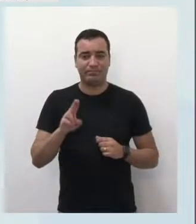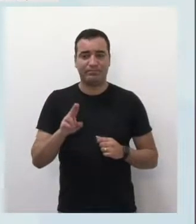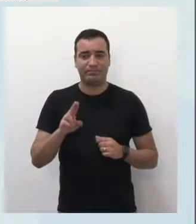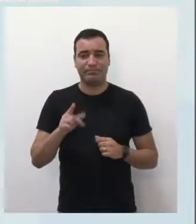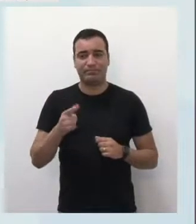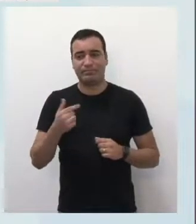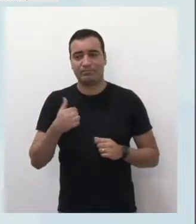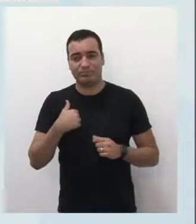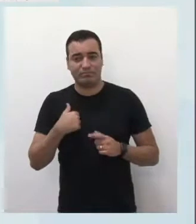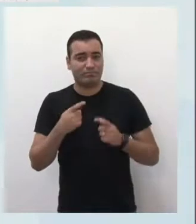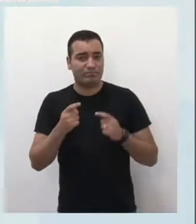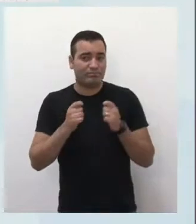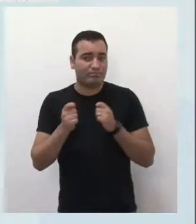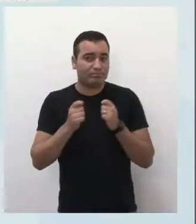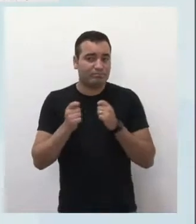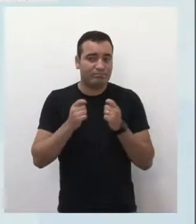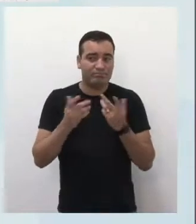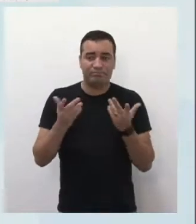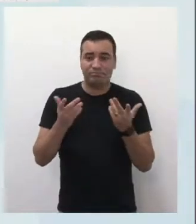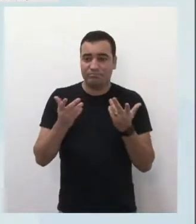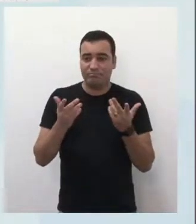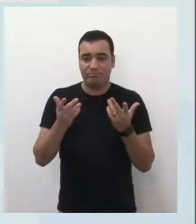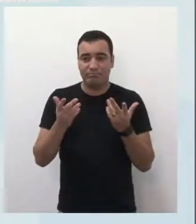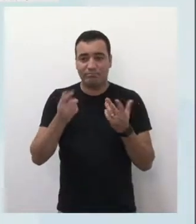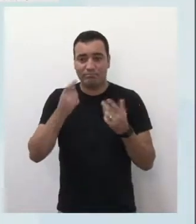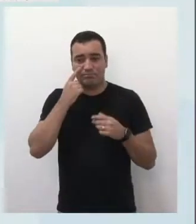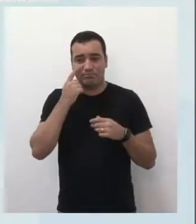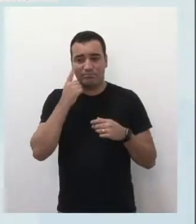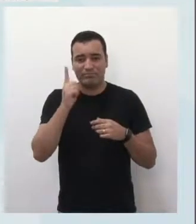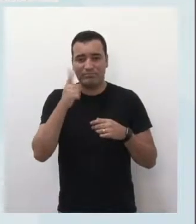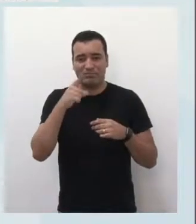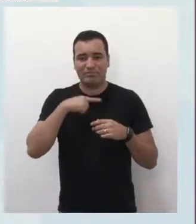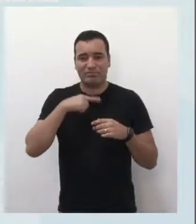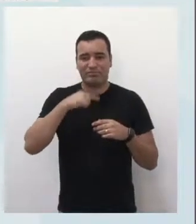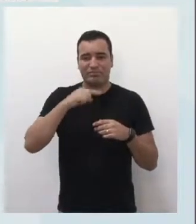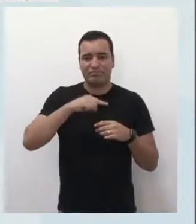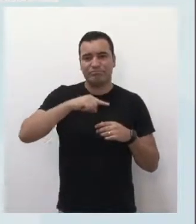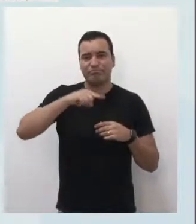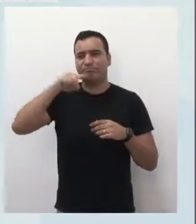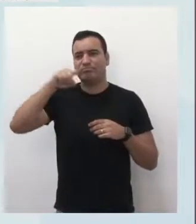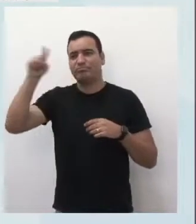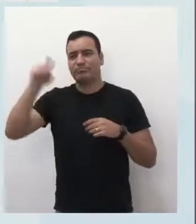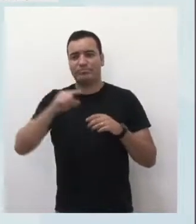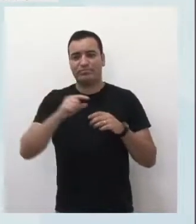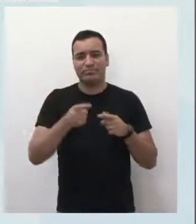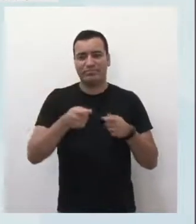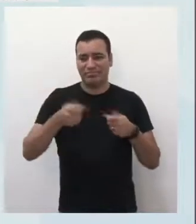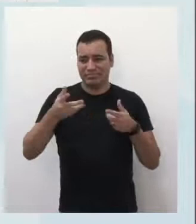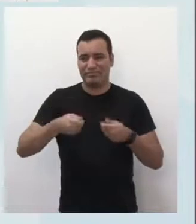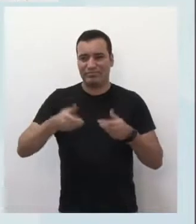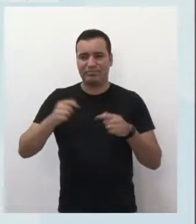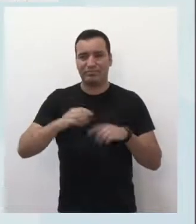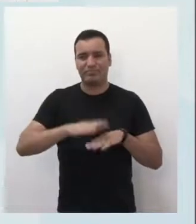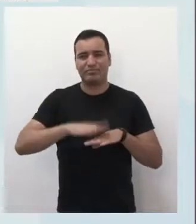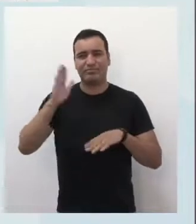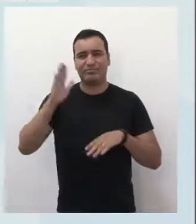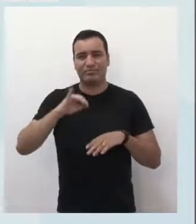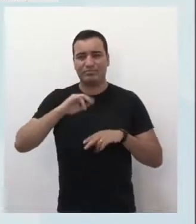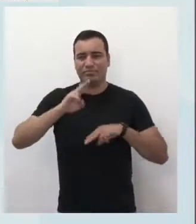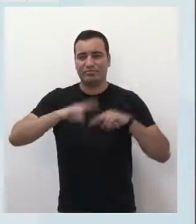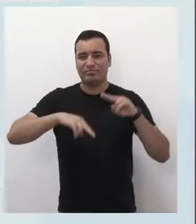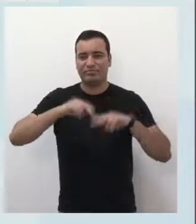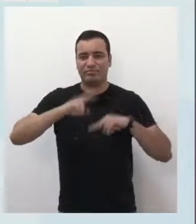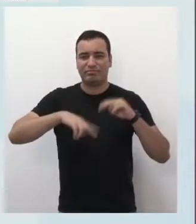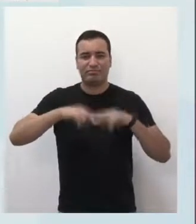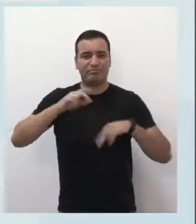se eu estou economizando. Tá vendo? Aqui eu tenho um pico, ó, tá vendo? Então dá para identificar assim, caramba, puxa, em